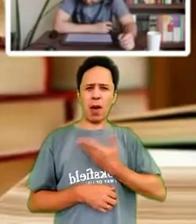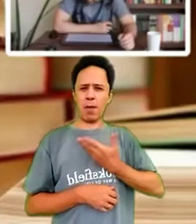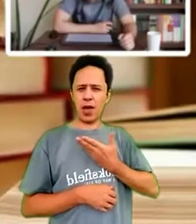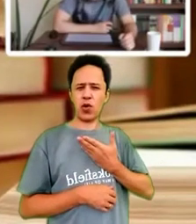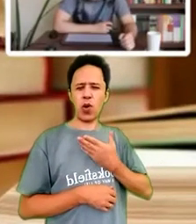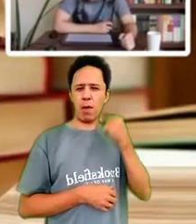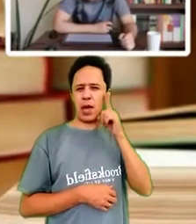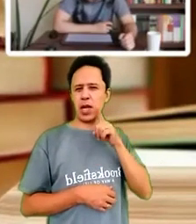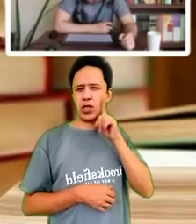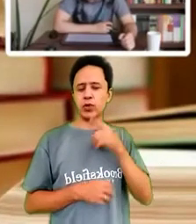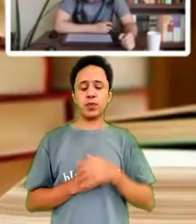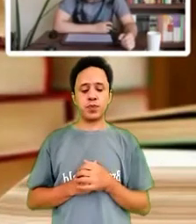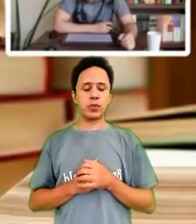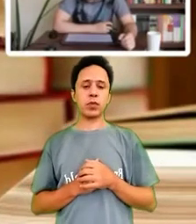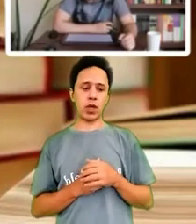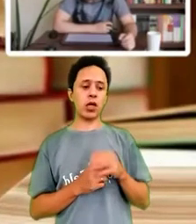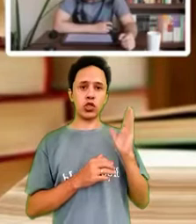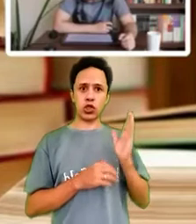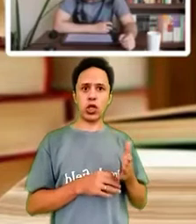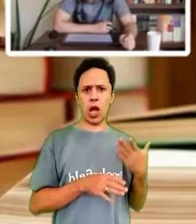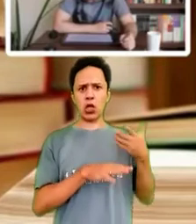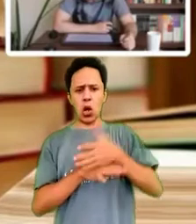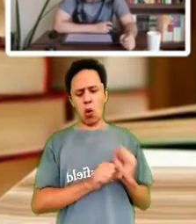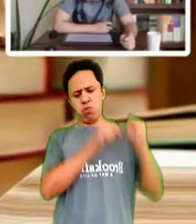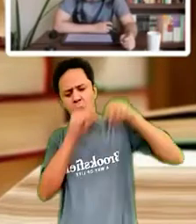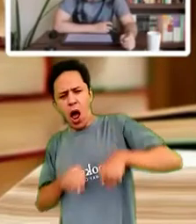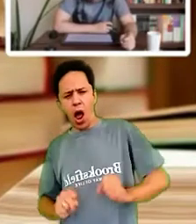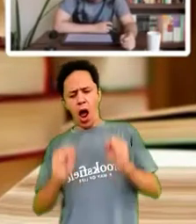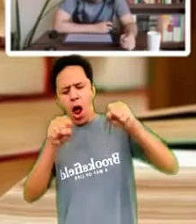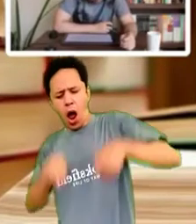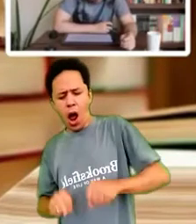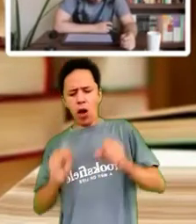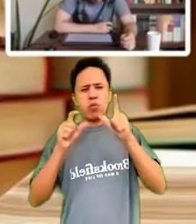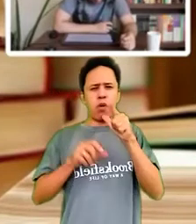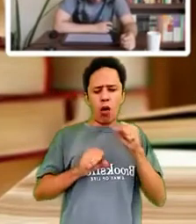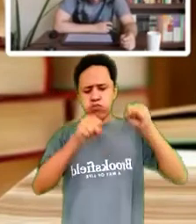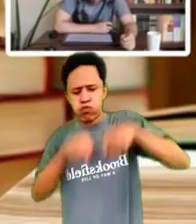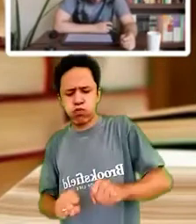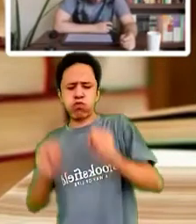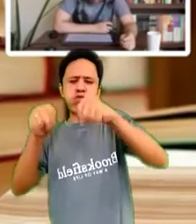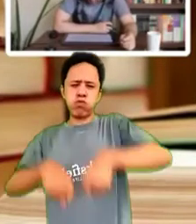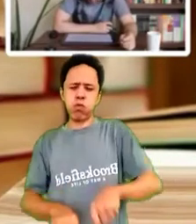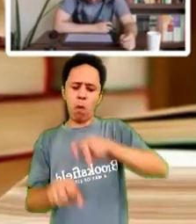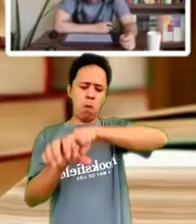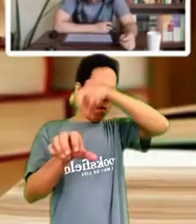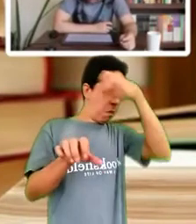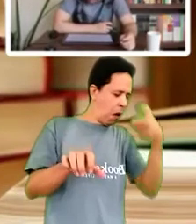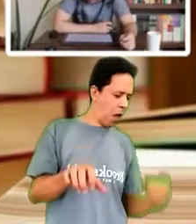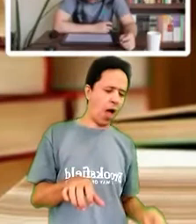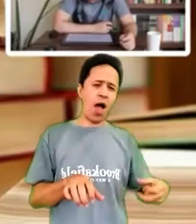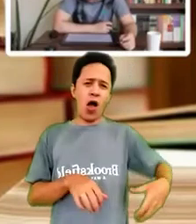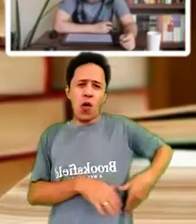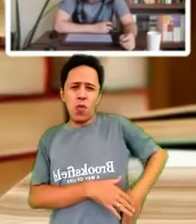americano. O Burlow já entrou acelerado. Botou o gordo na corda e capotou, perdeu o